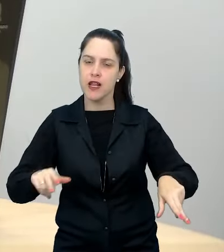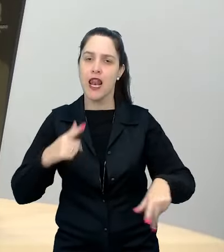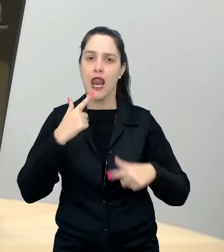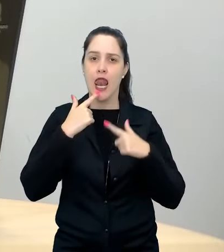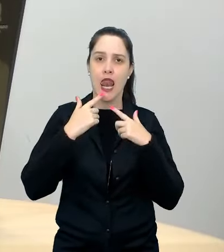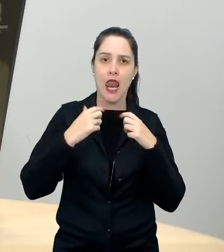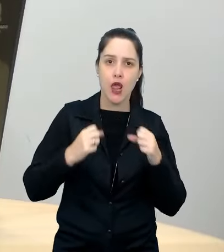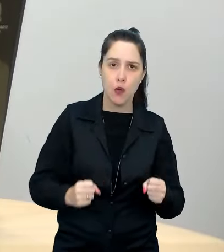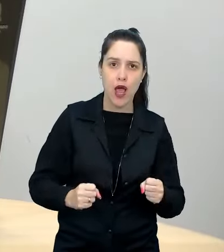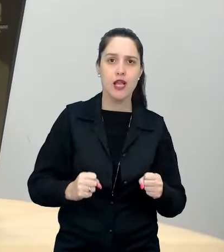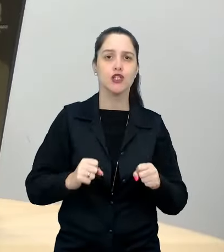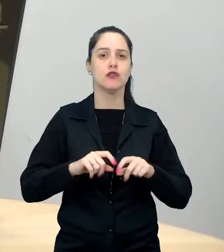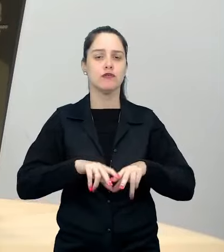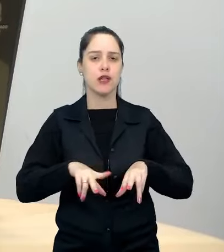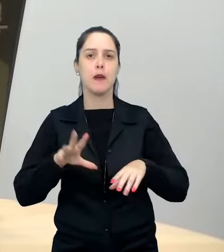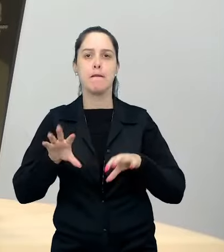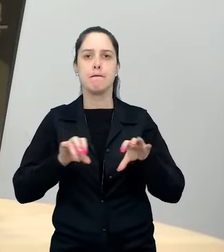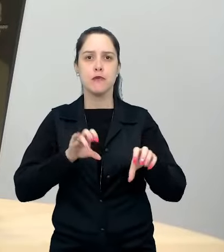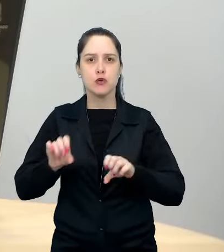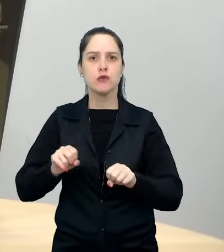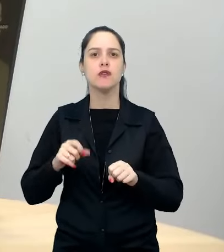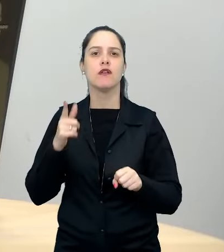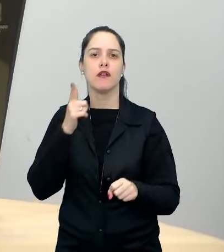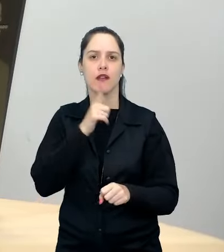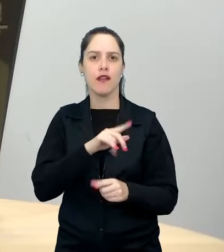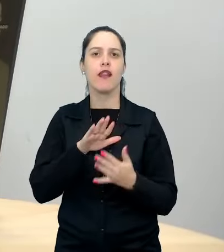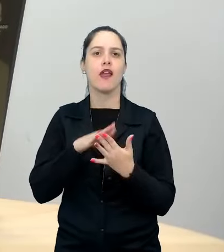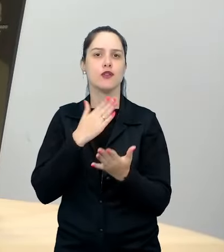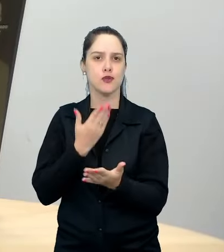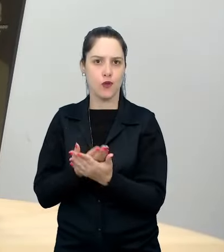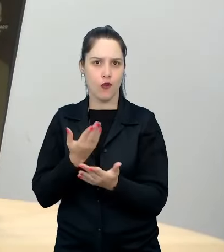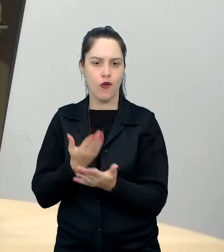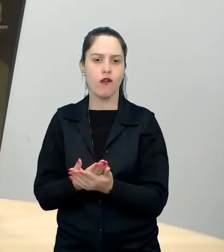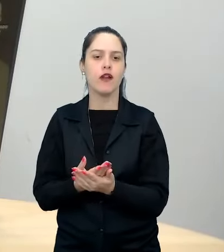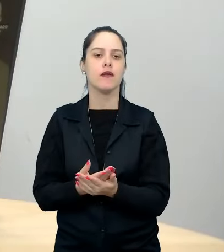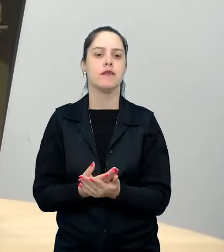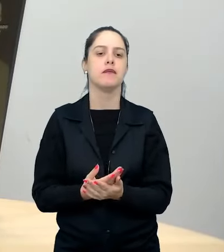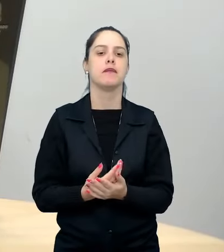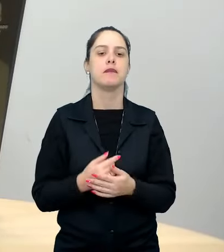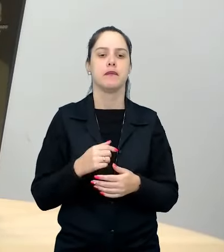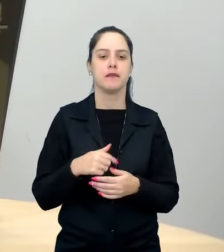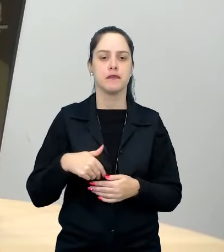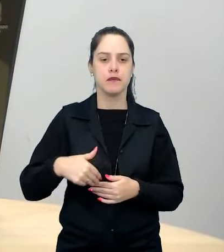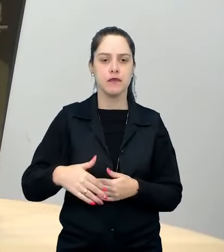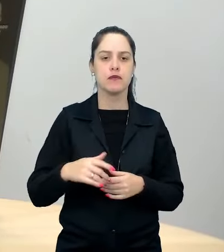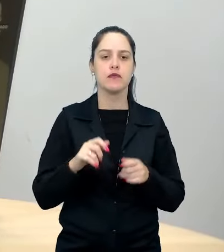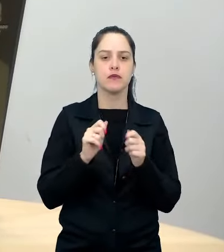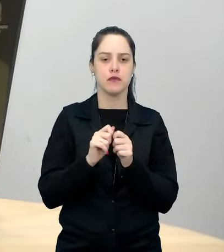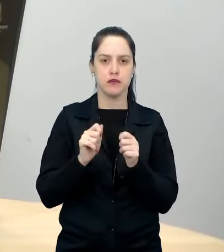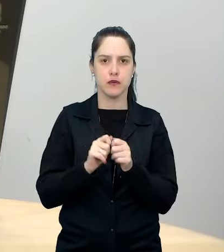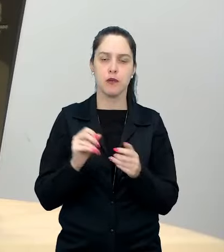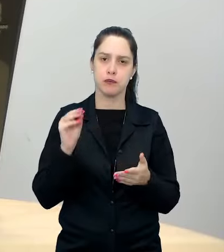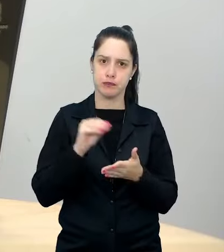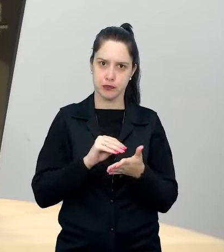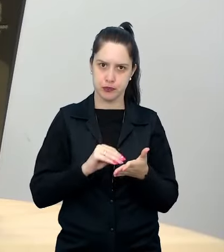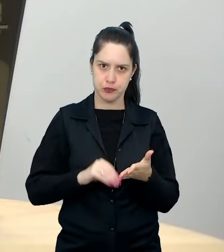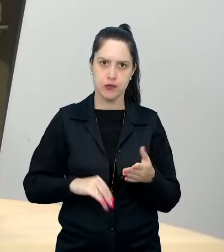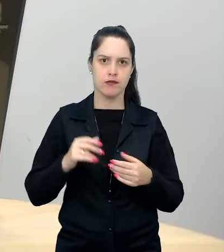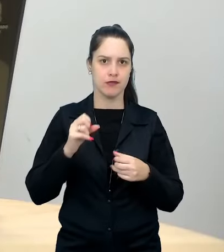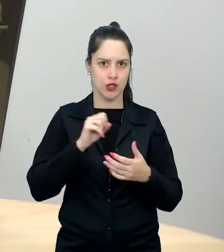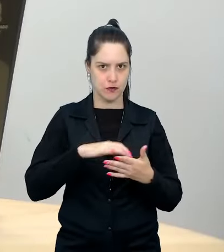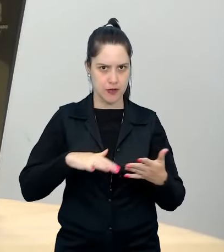linguagens, diversos recursos que a gente tem disponível na escola, na educação, para montar essa atividade, tá?